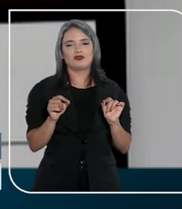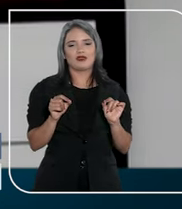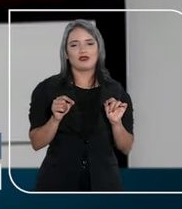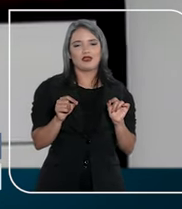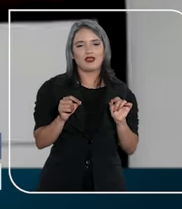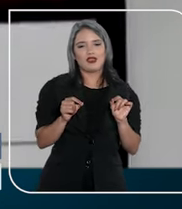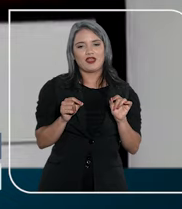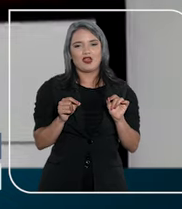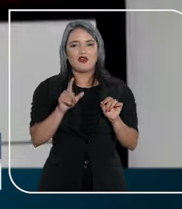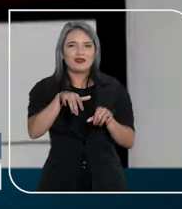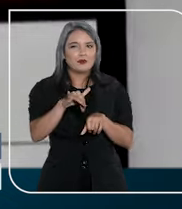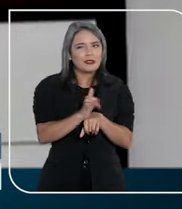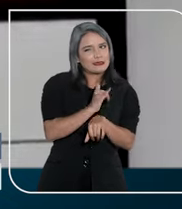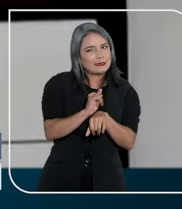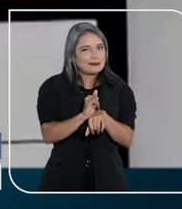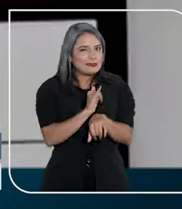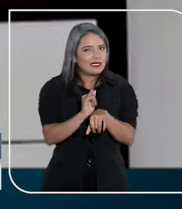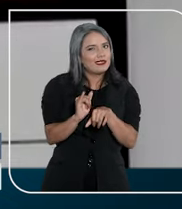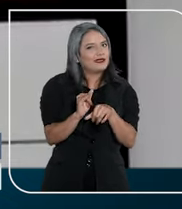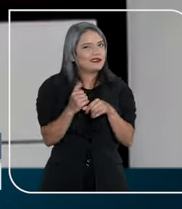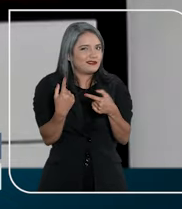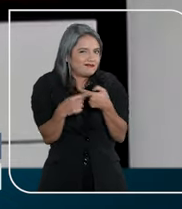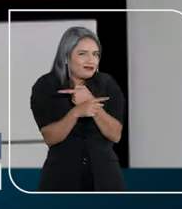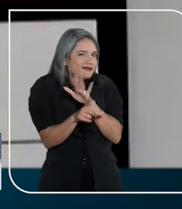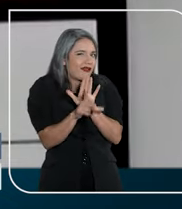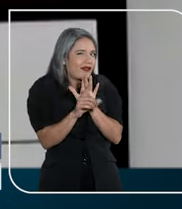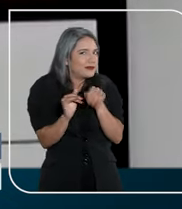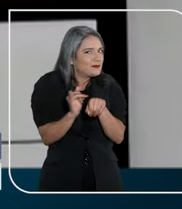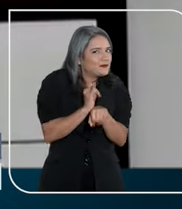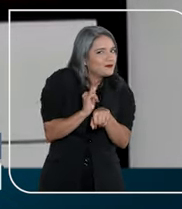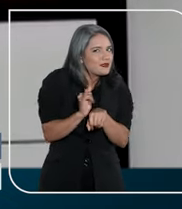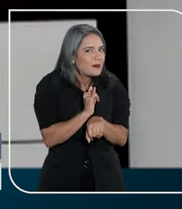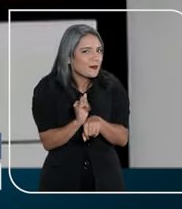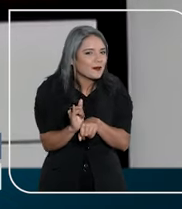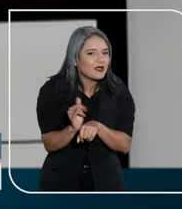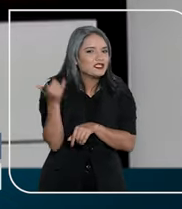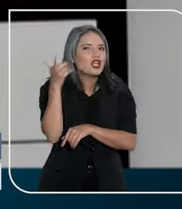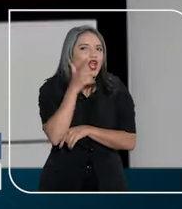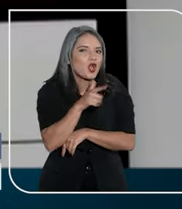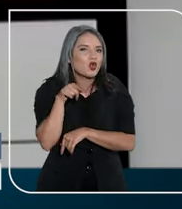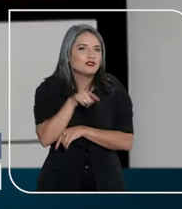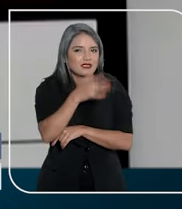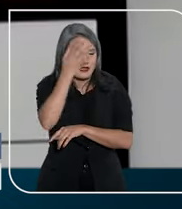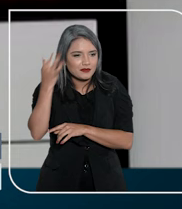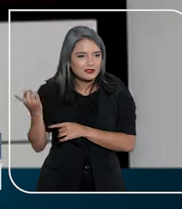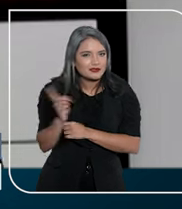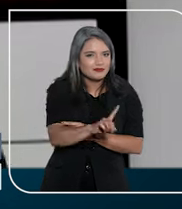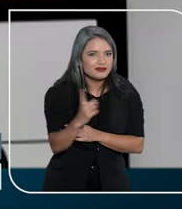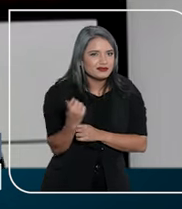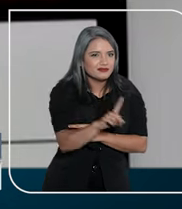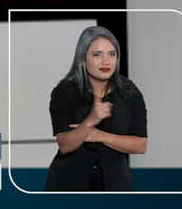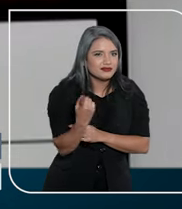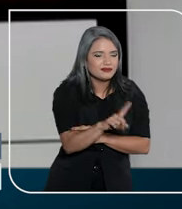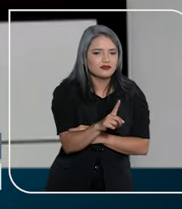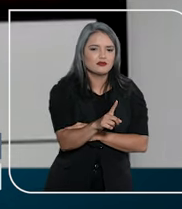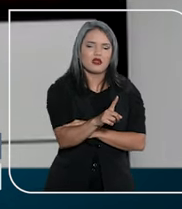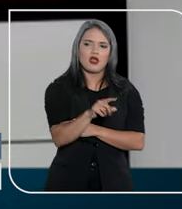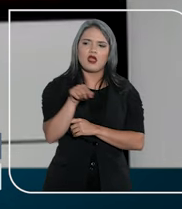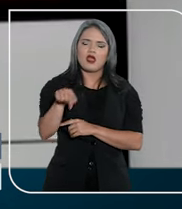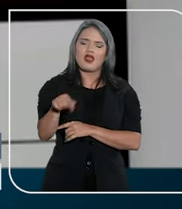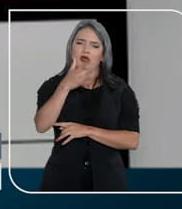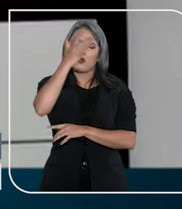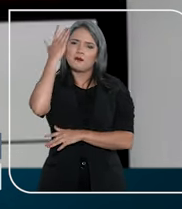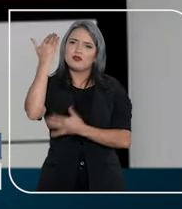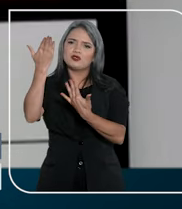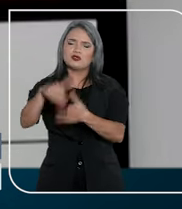ali, que eu não vou dizer que é muito legal, mas ele consegue 5 elementos e põe naquele posto de saúde. Alguém que fez um concurso